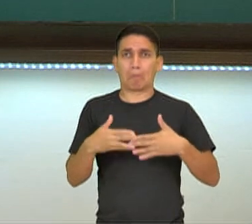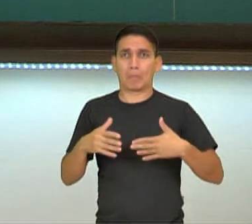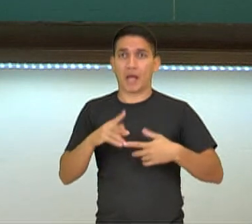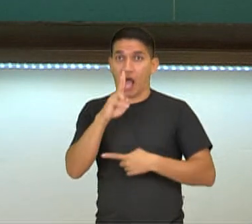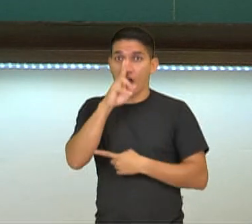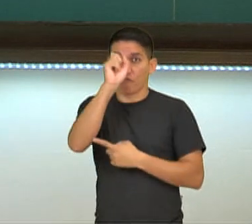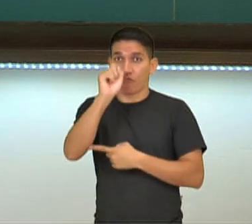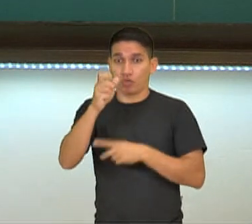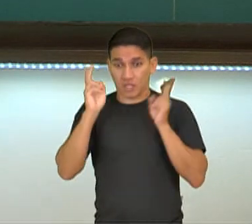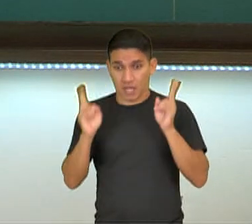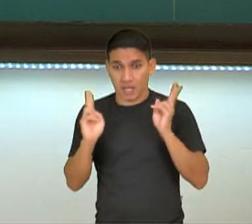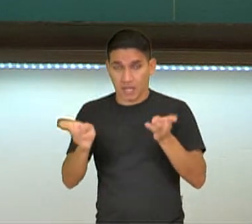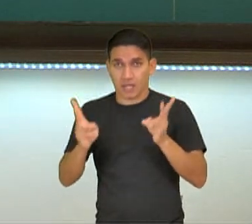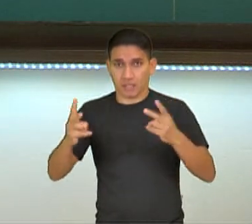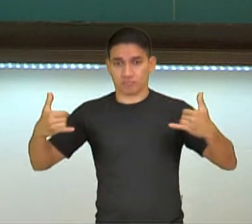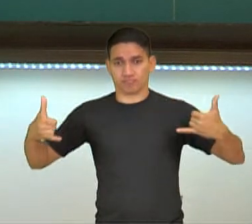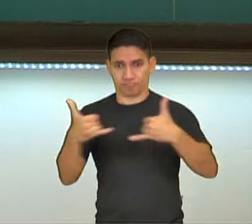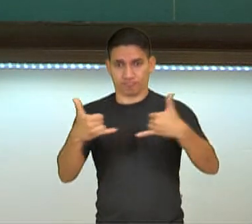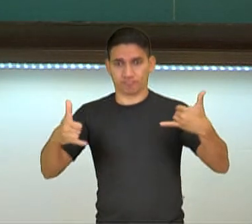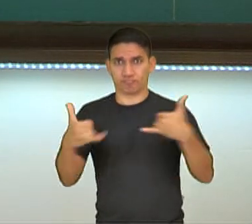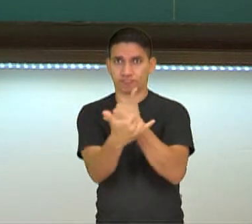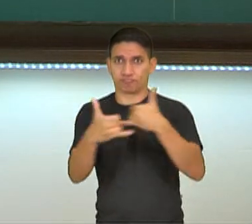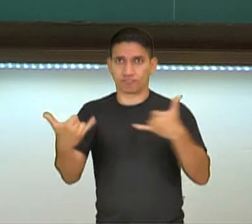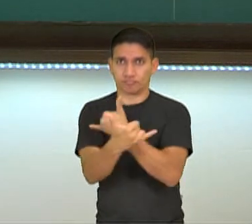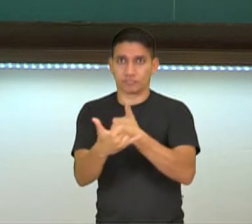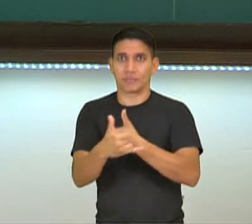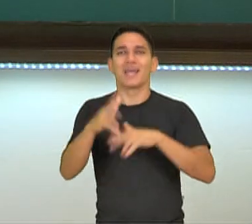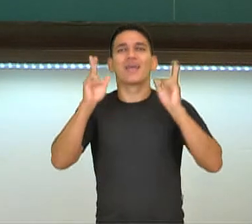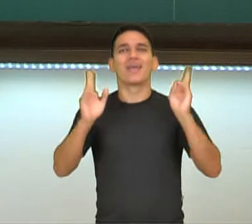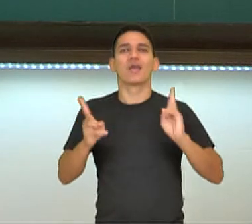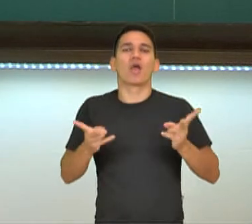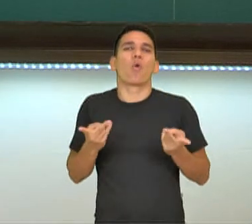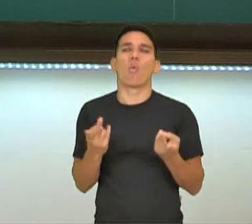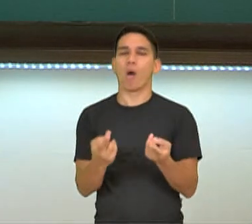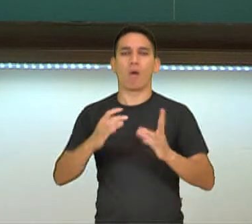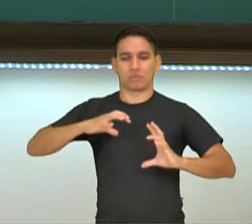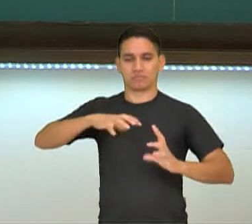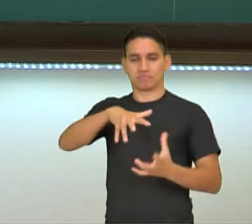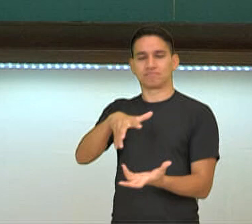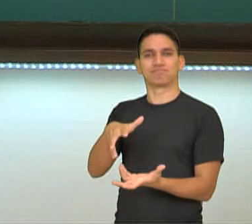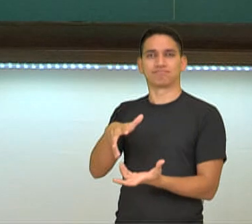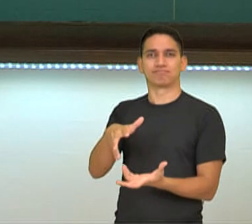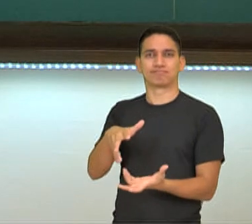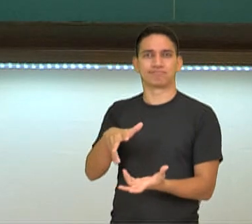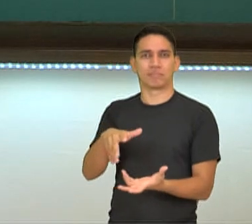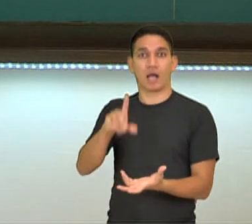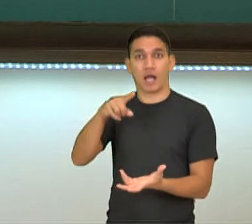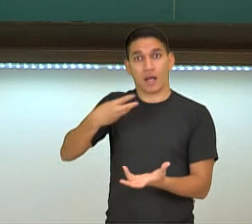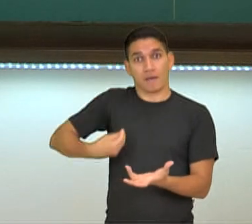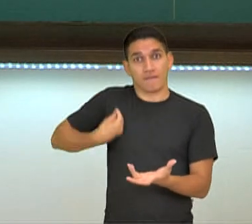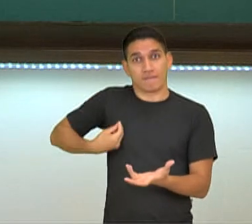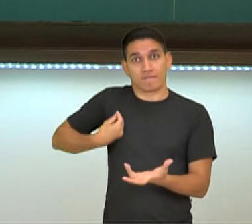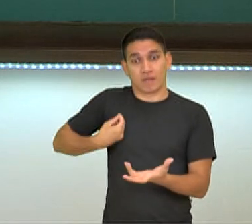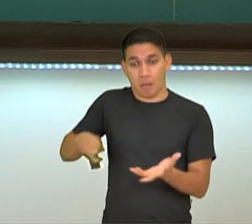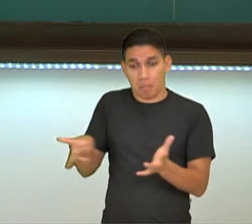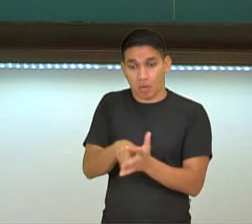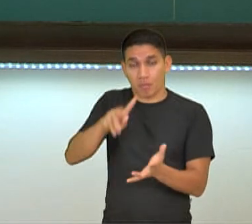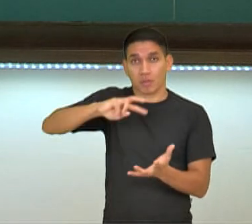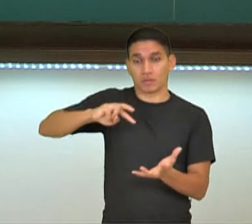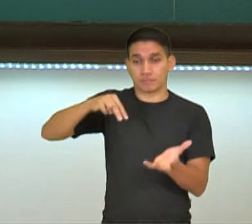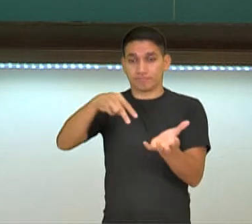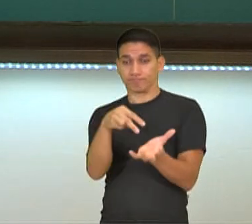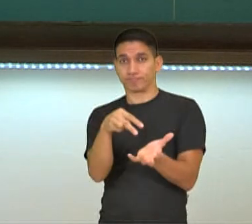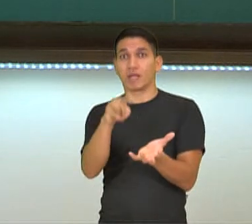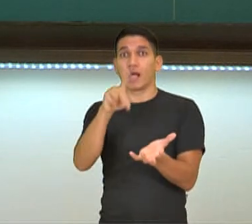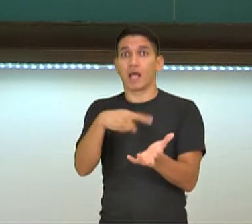trocada é a mesma. Mesma coisa acontece com você aqui no planeta Terra. Você no planeta Terra, né, você é atraído pela Terra, pela gravidade, com